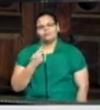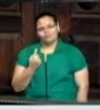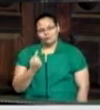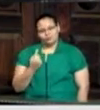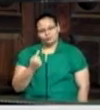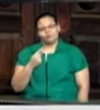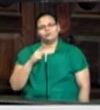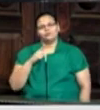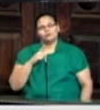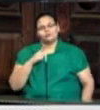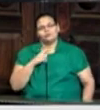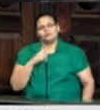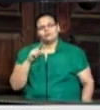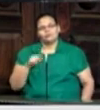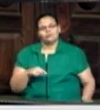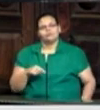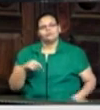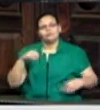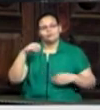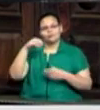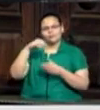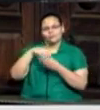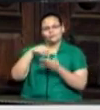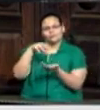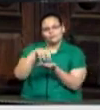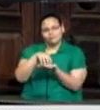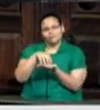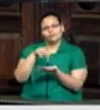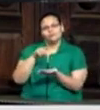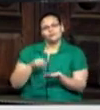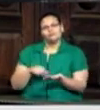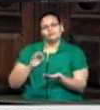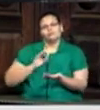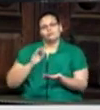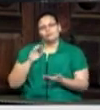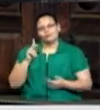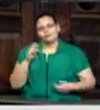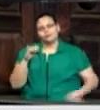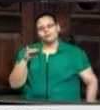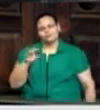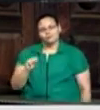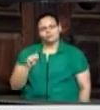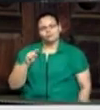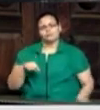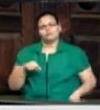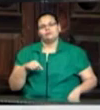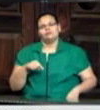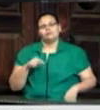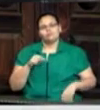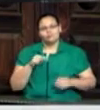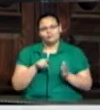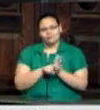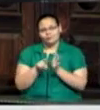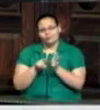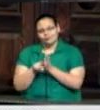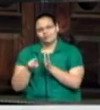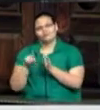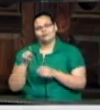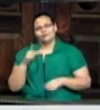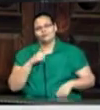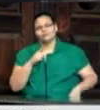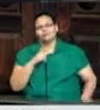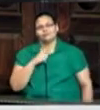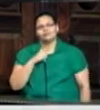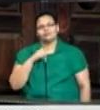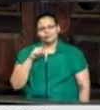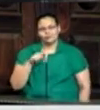da Divisão de Homicídios, um núcleo para atender exclusivamente aos inquéritos que são